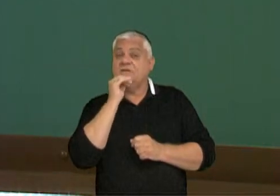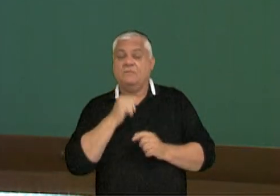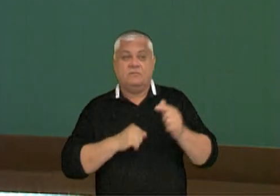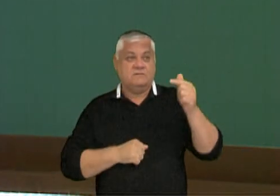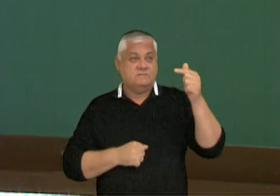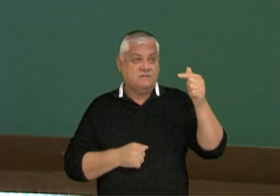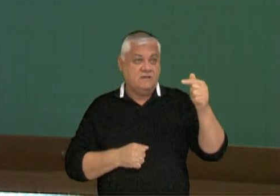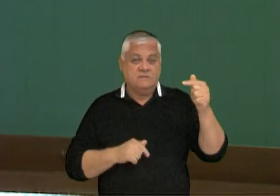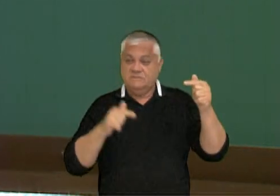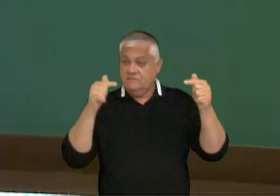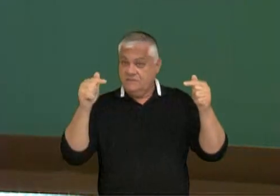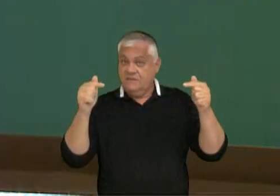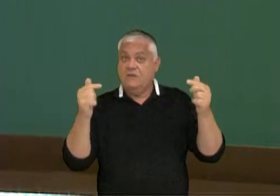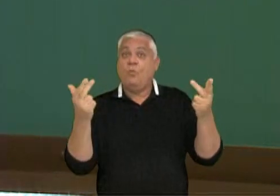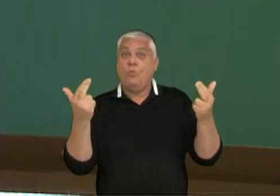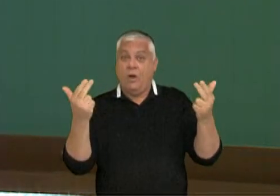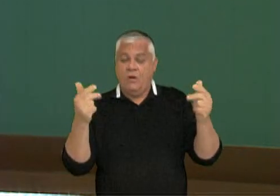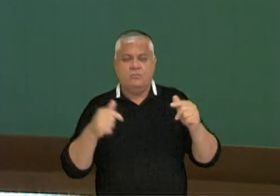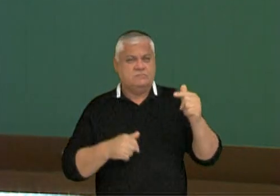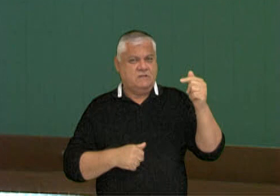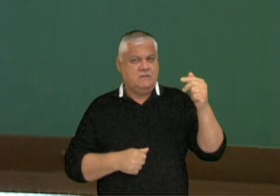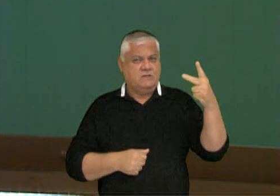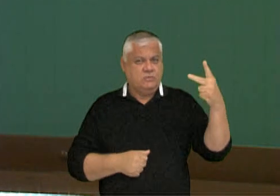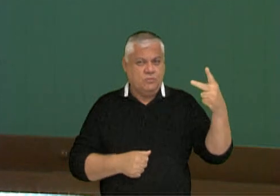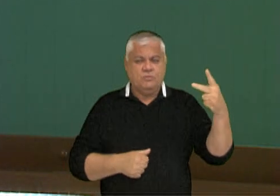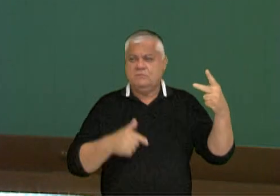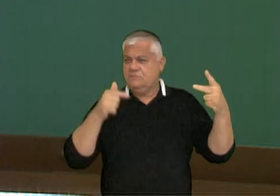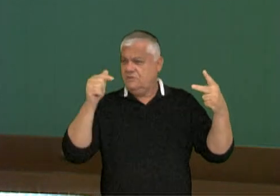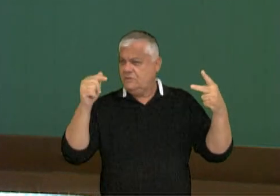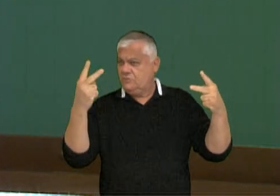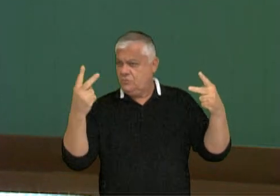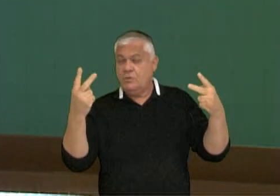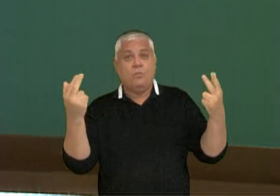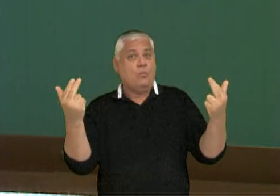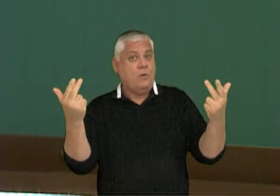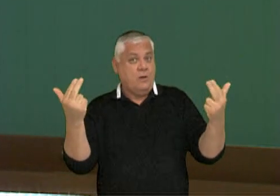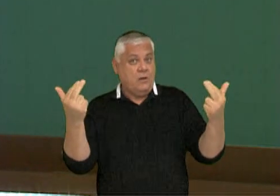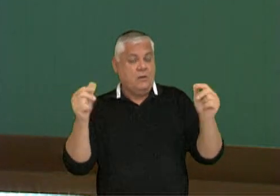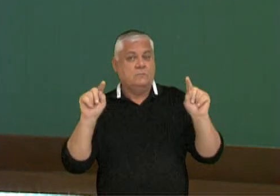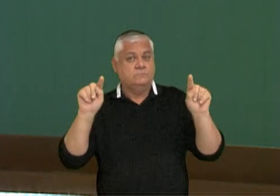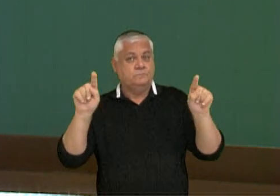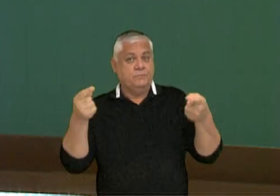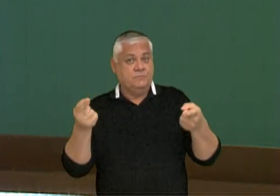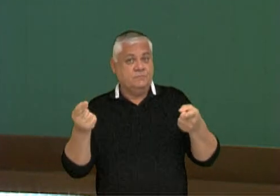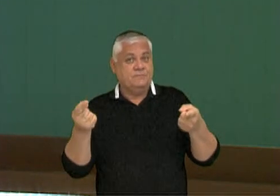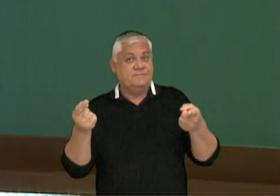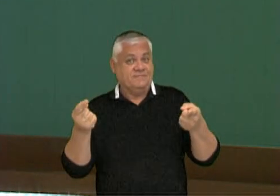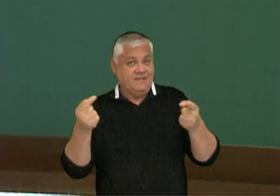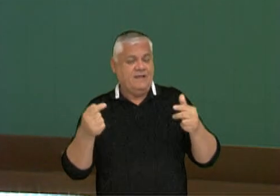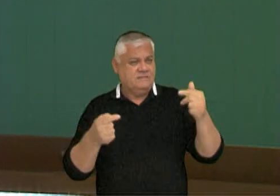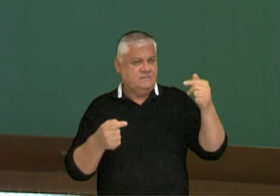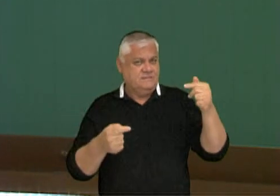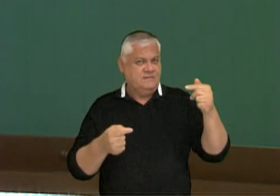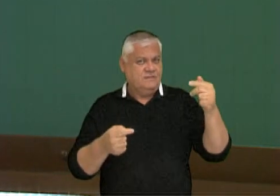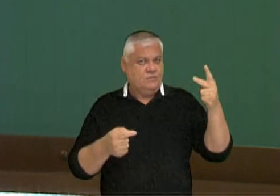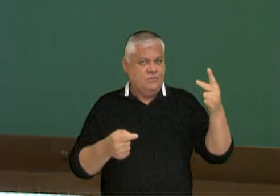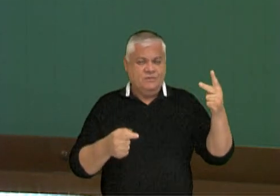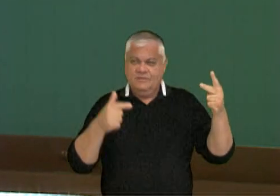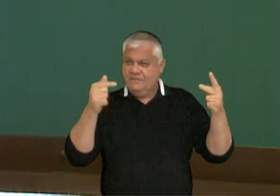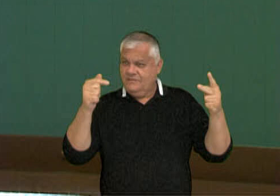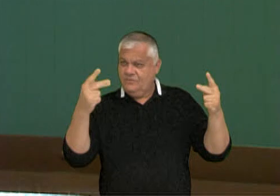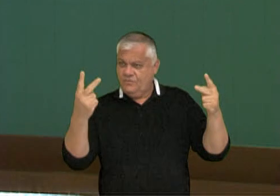para esses dois números. Então aqui eu tenho 72 e aqui eu também tenho 72. Então agora nós